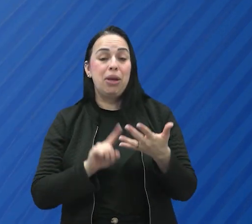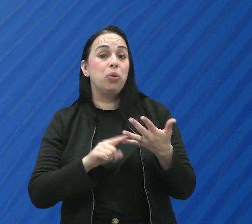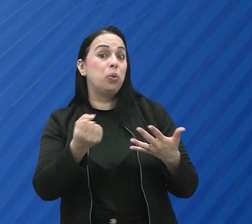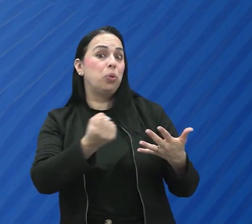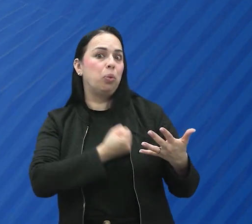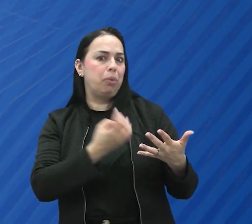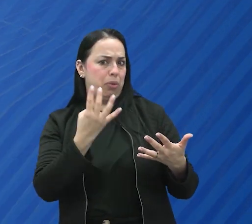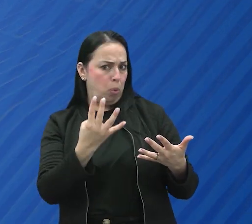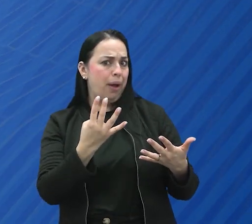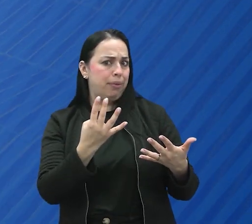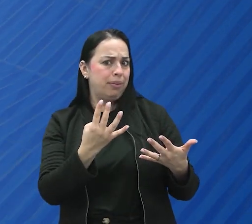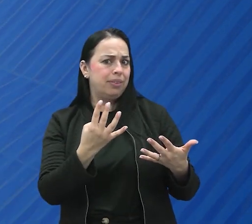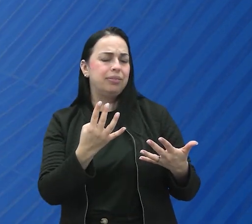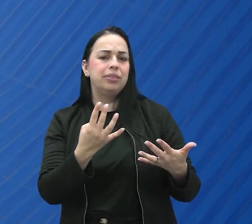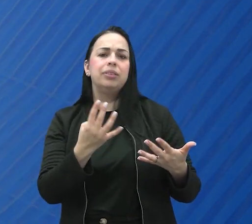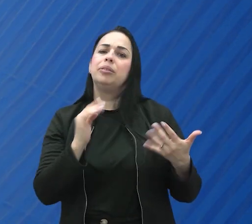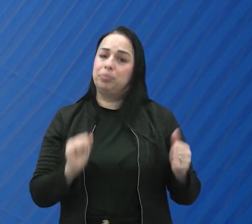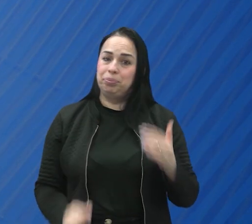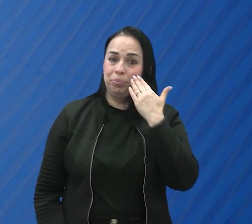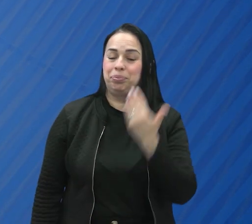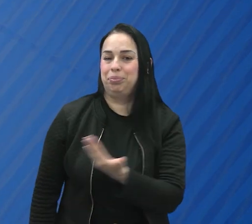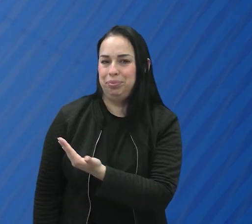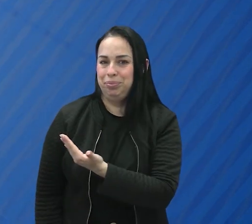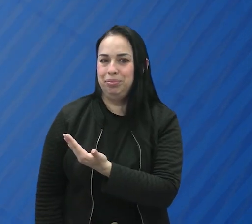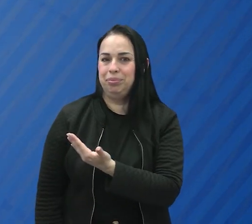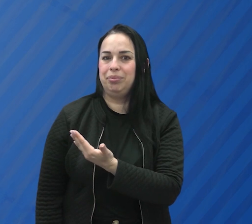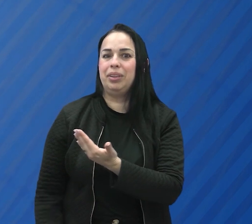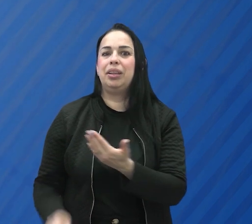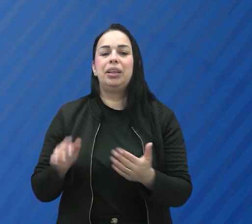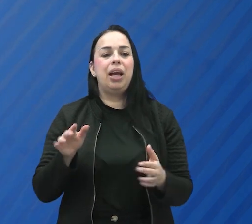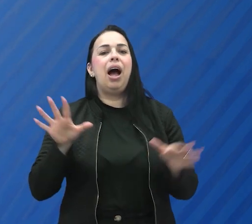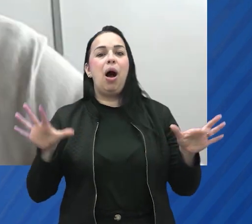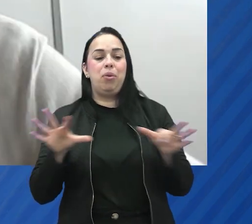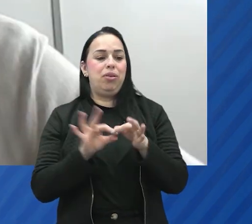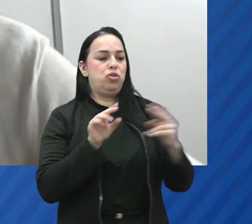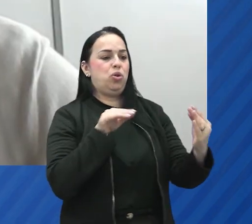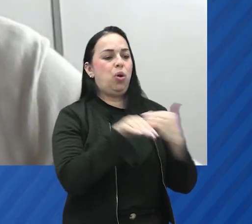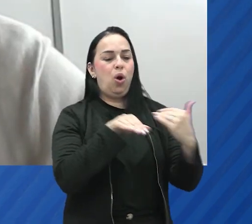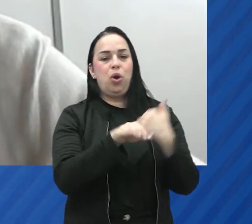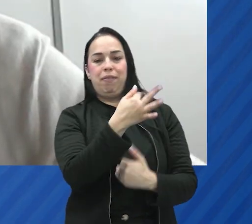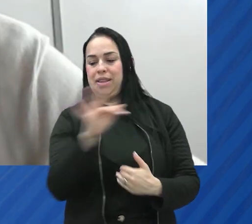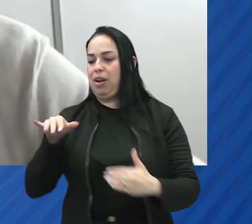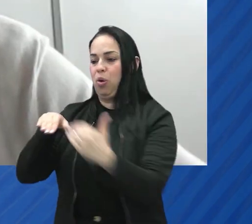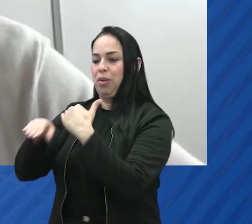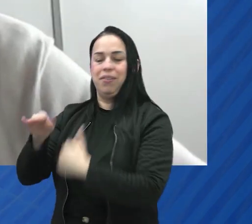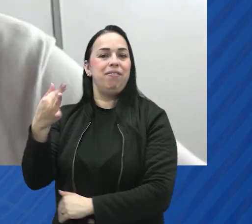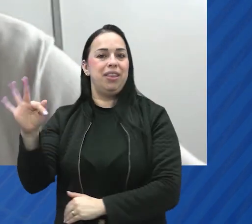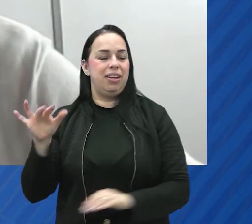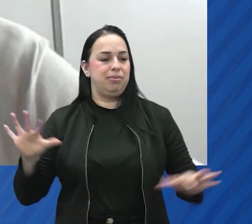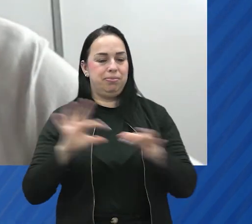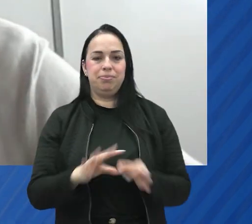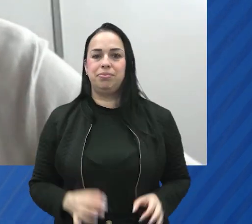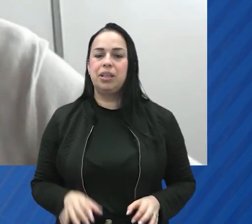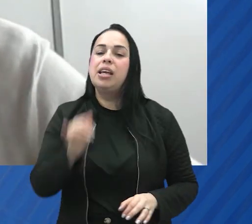número 4 como inicial são as de ligação, que unem rodovias federais. Então, você pega a BR-101, por exemplo, que